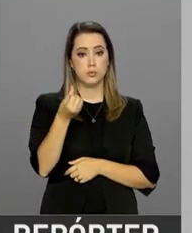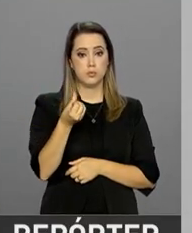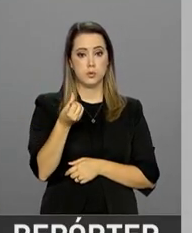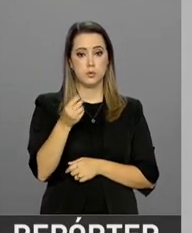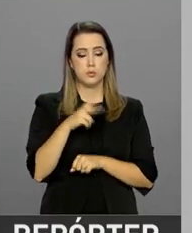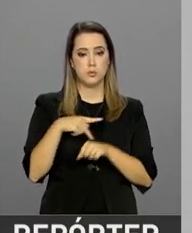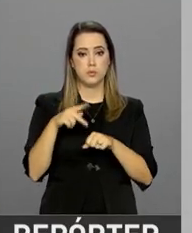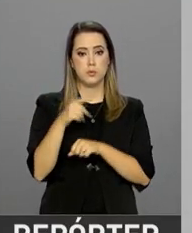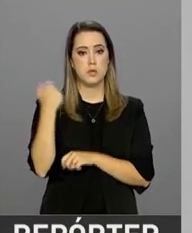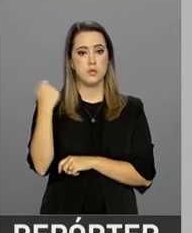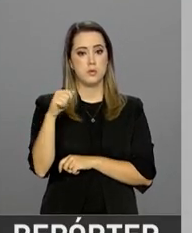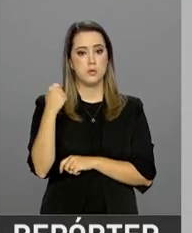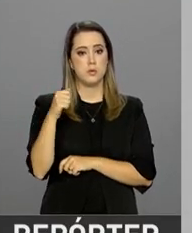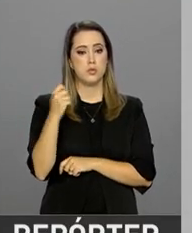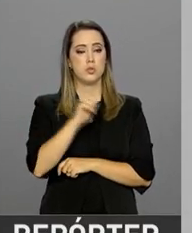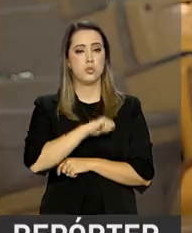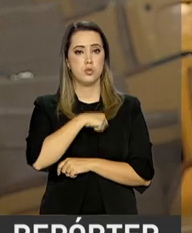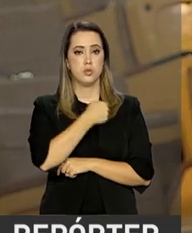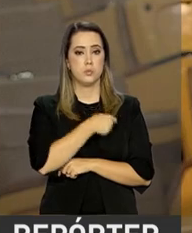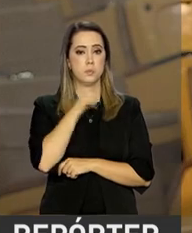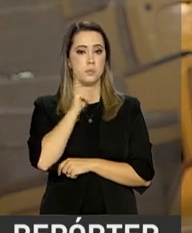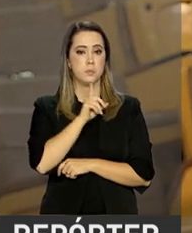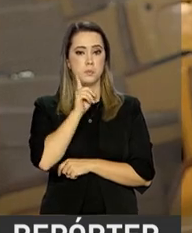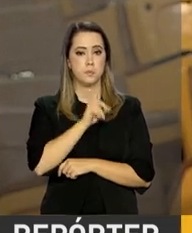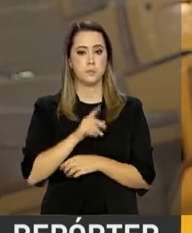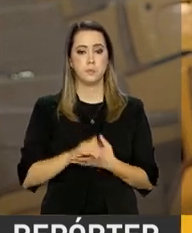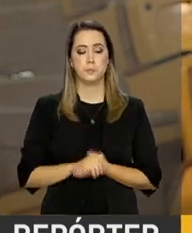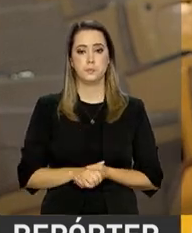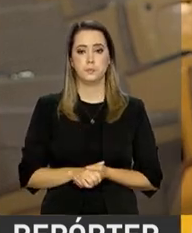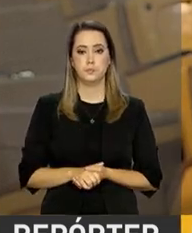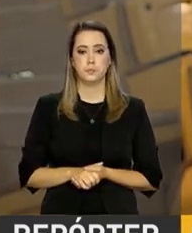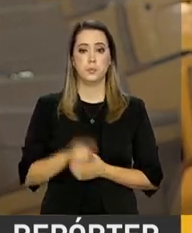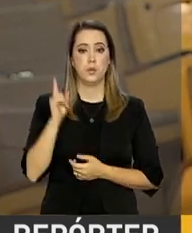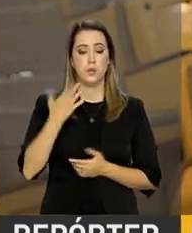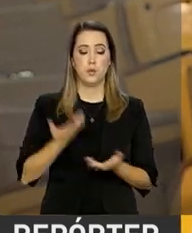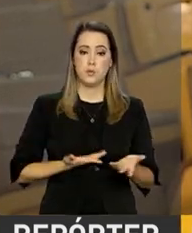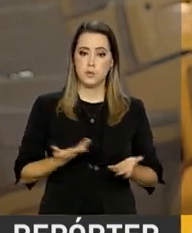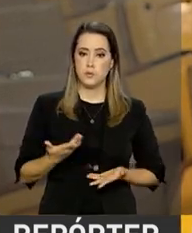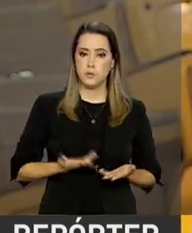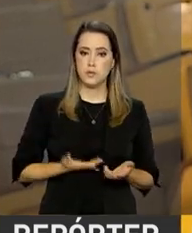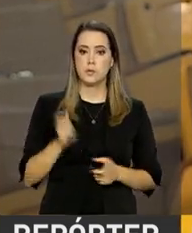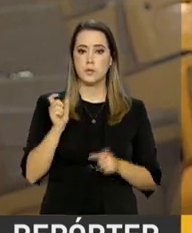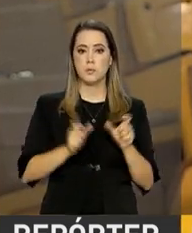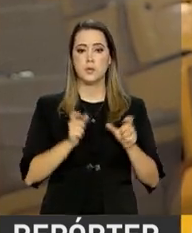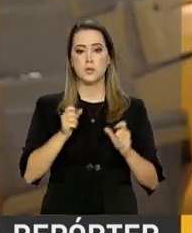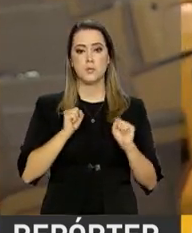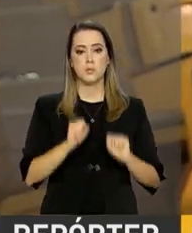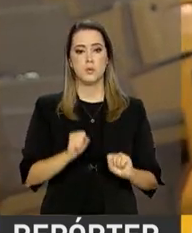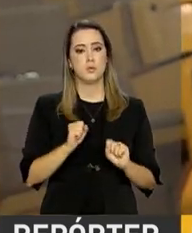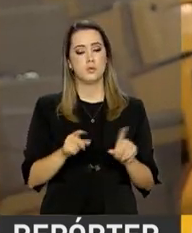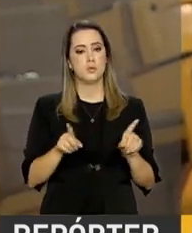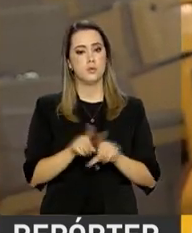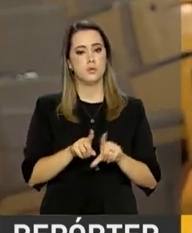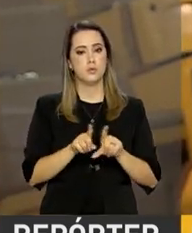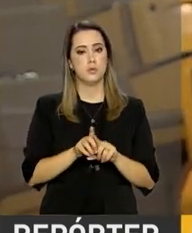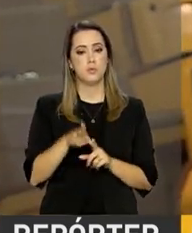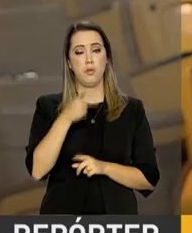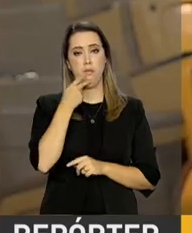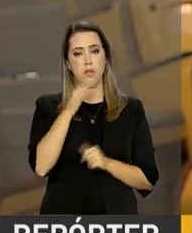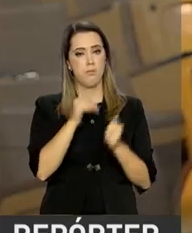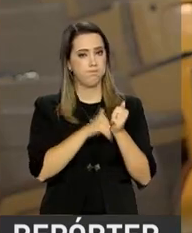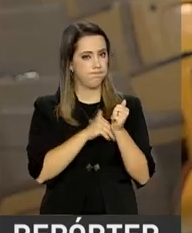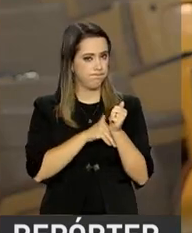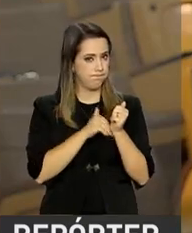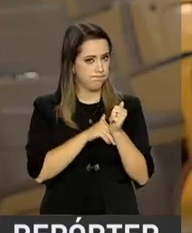como Argentina, Espanha e Estados Unidos. É um serviço que a pessoa, se quiser, ela pode também ficar em anonimato,